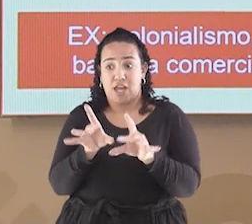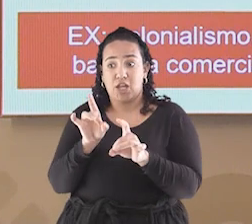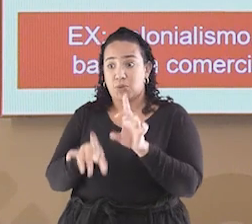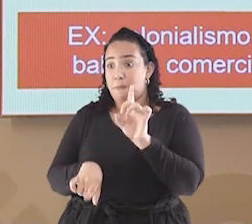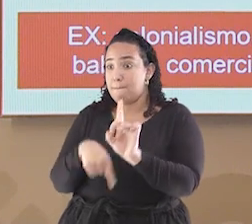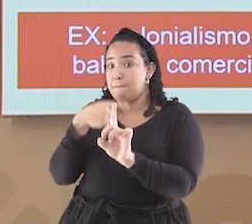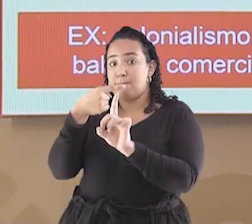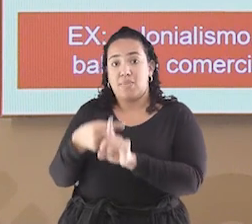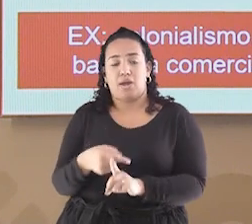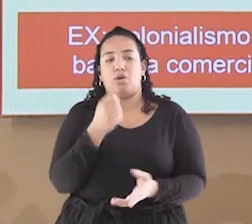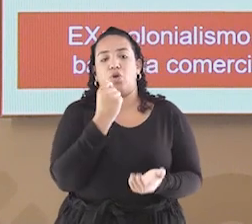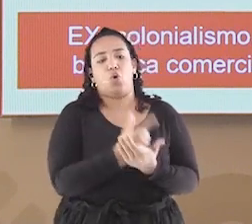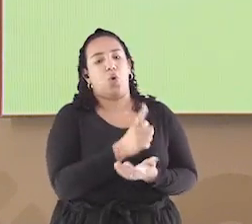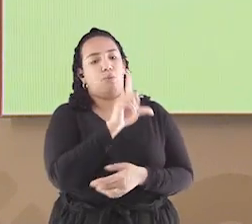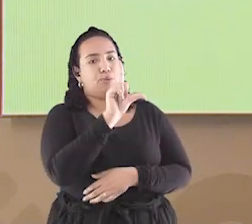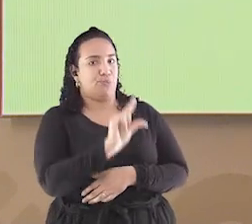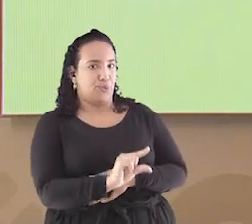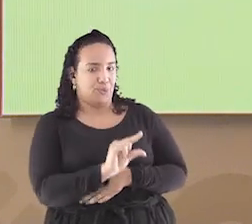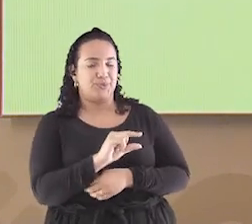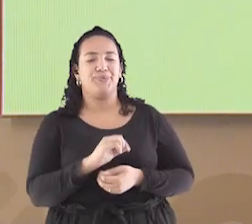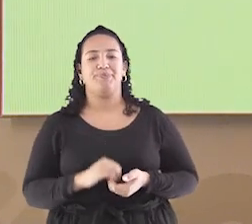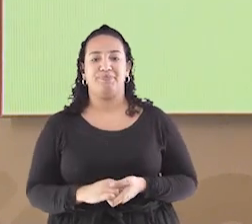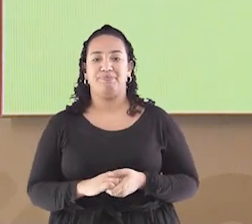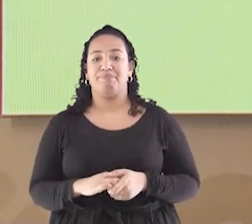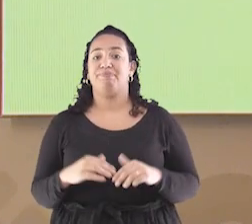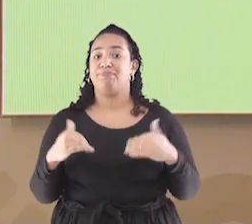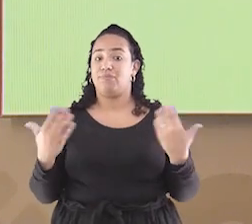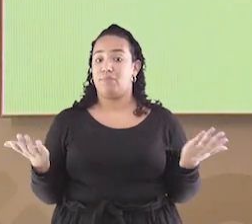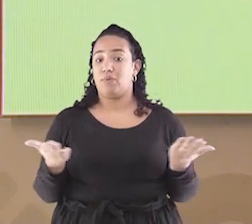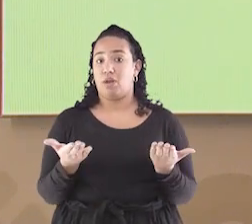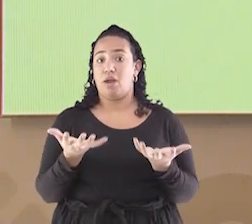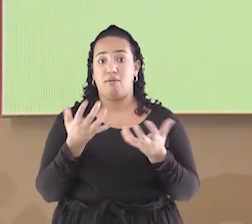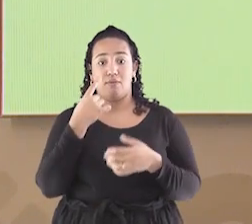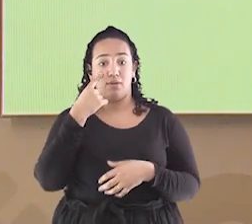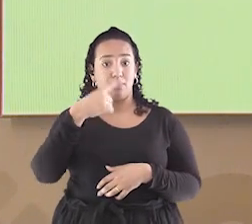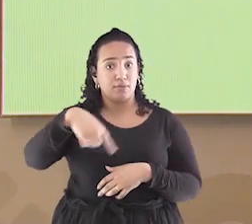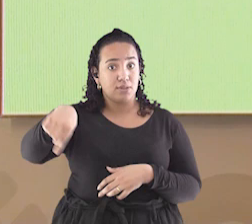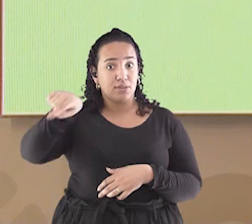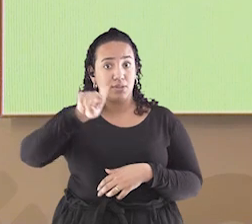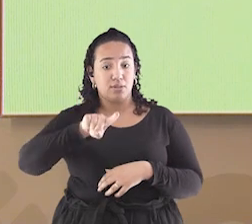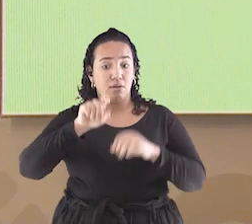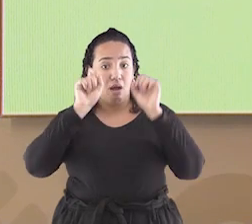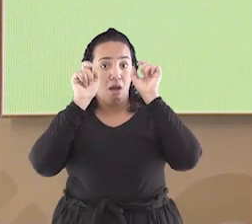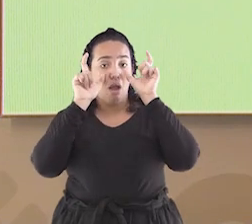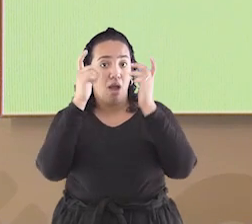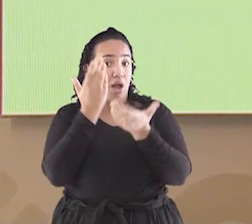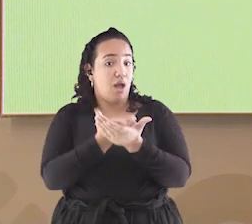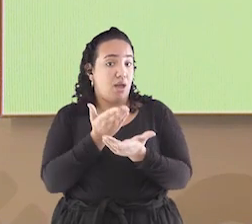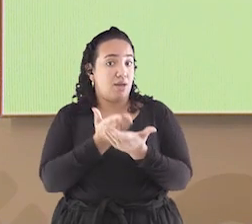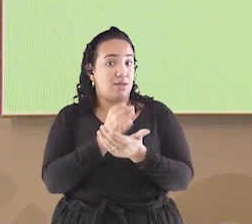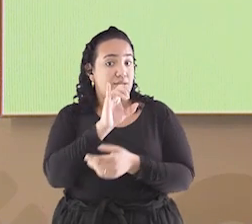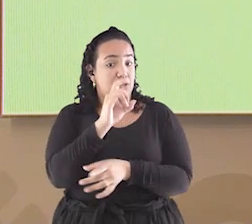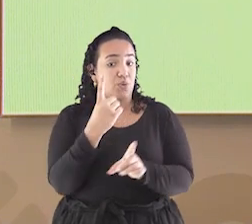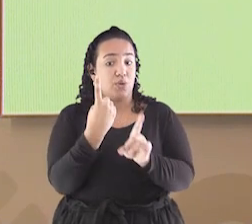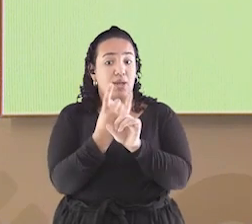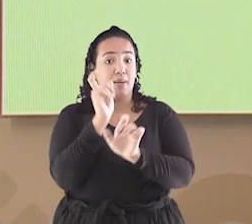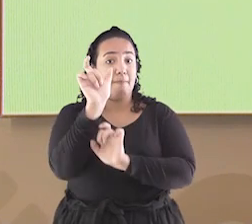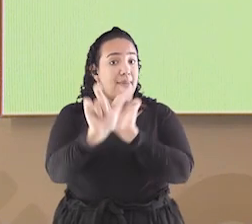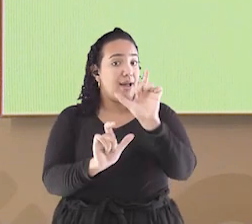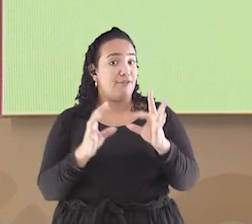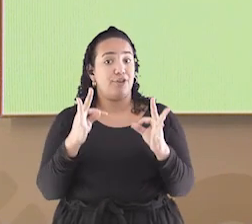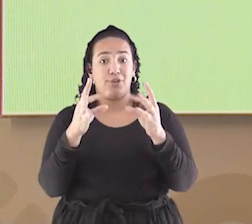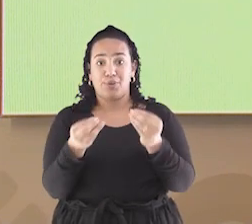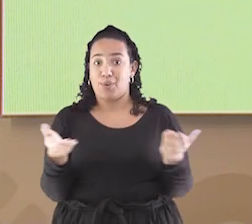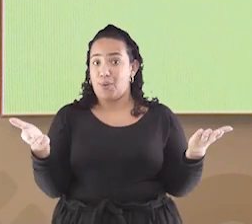que comprar. Agora, eu quero ver quem estava prestando atenção na nossa aula e quem vai achar todas as palavras relacionadas com